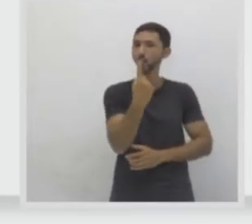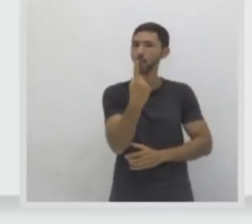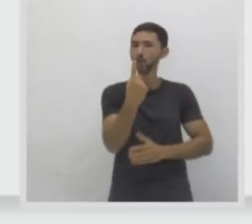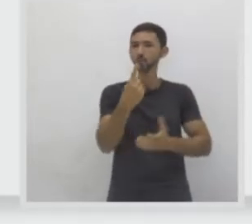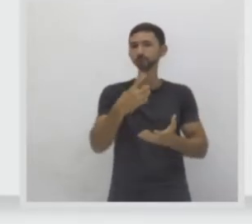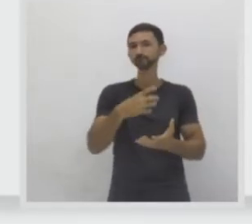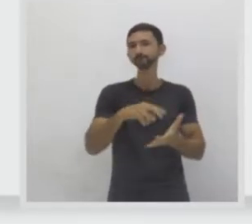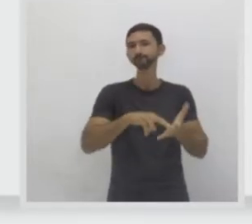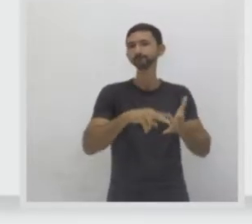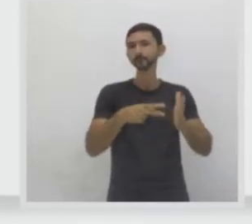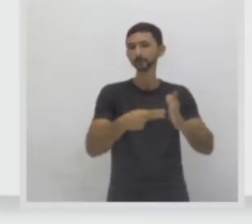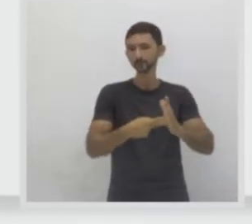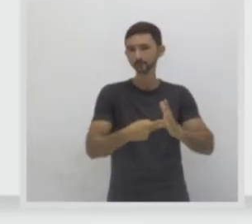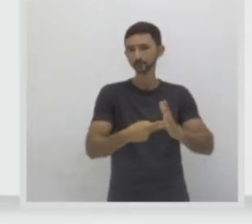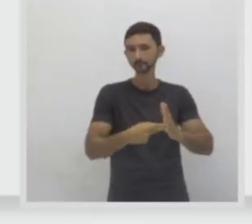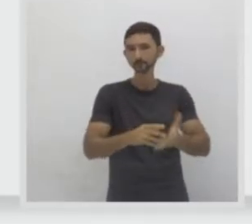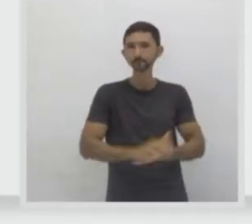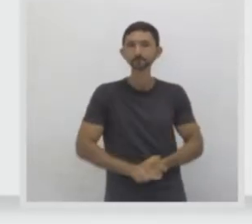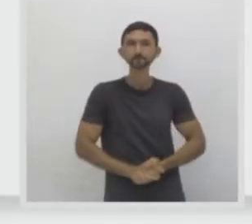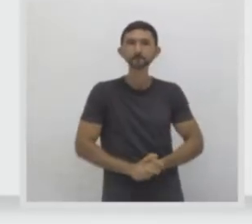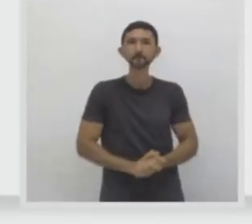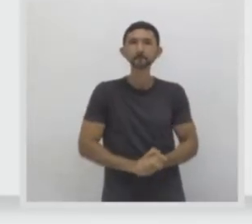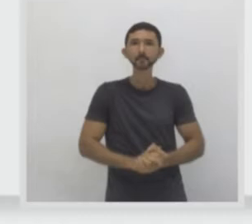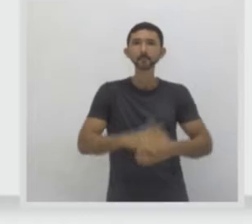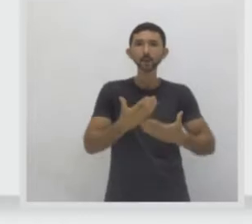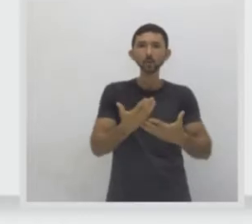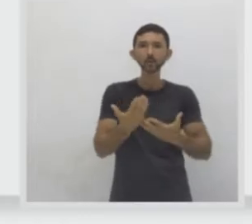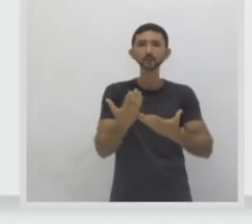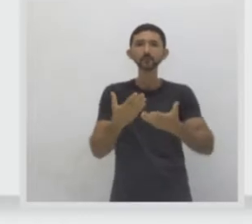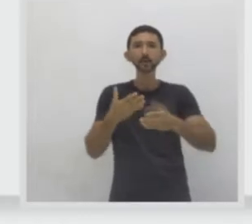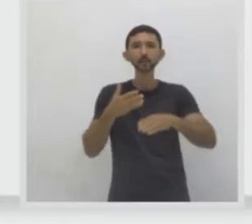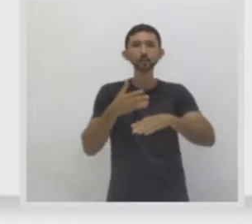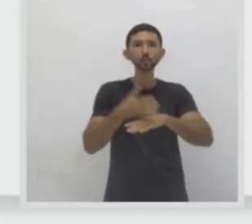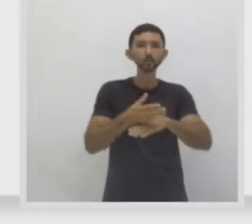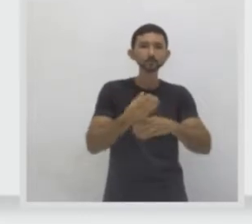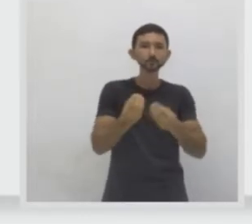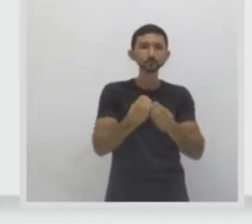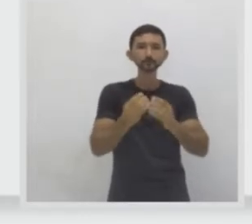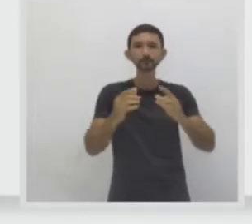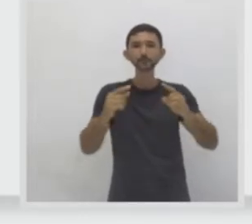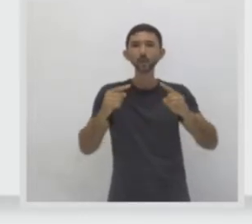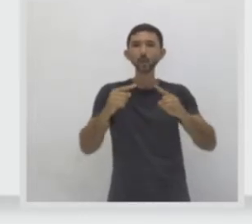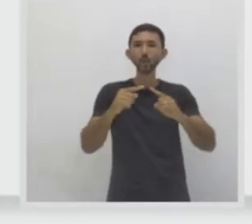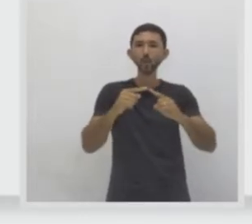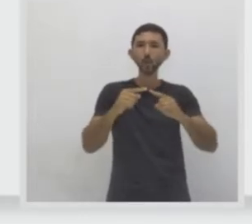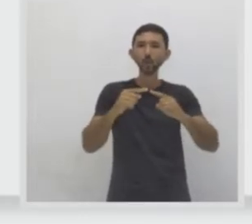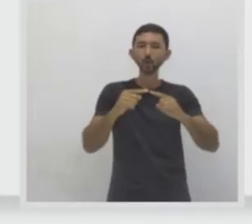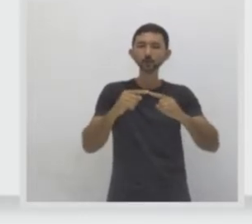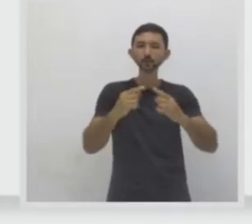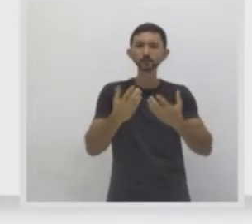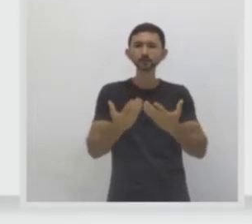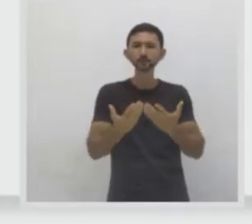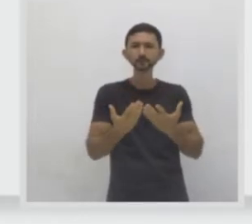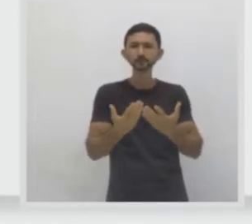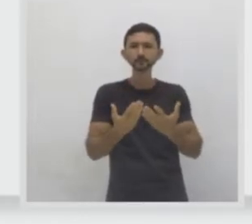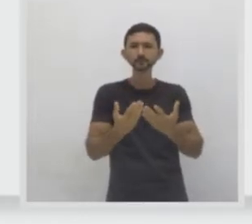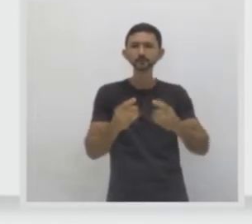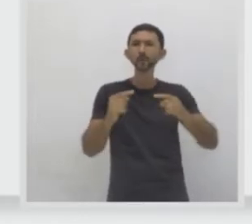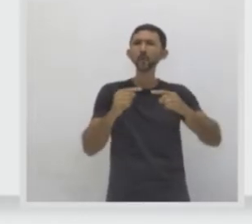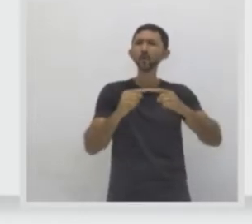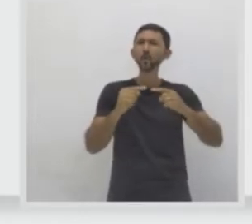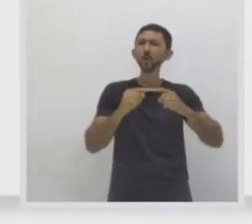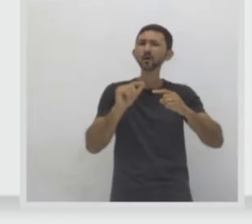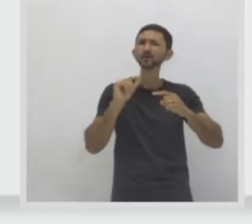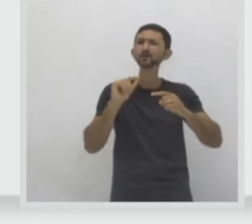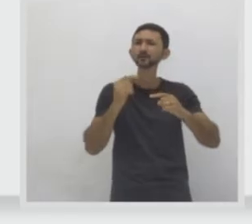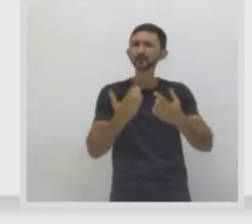frase? Agora nós vamos entrar um pouquinho na noção de concordância. Concordância, o que é